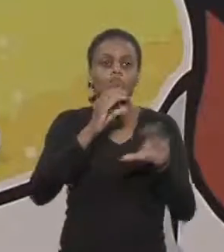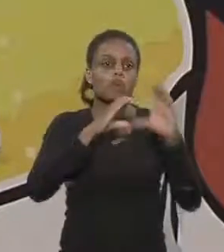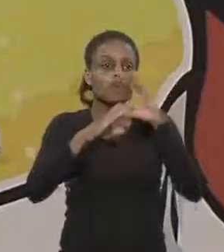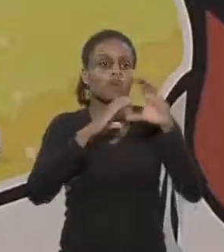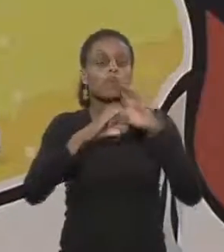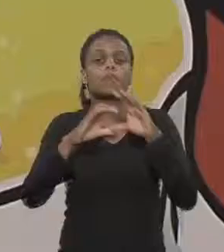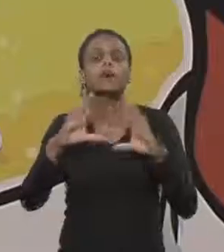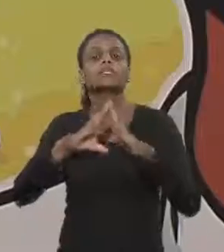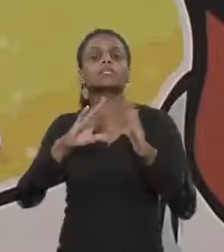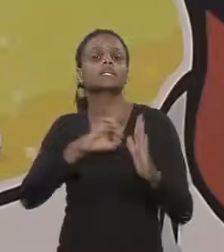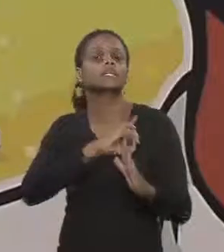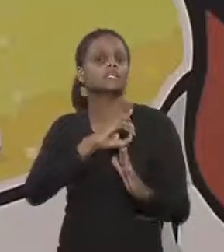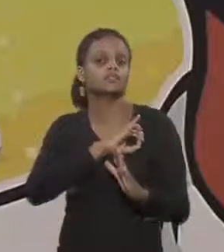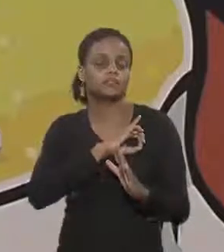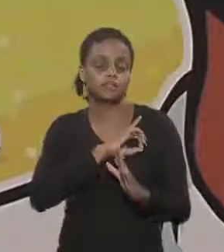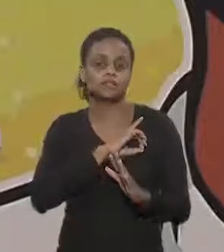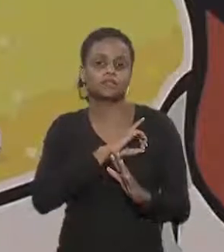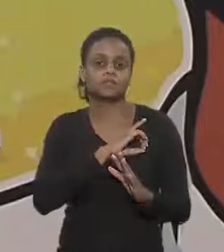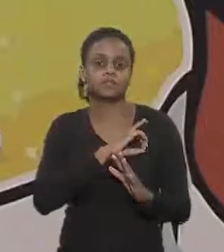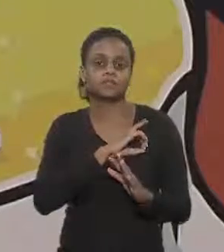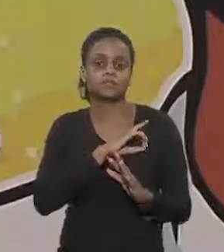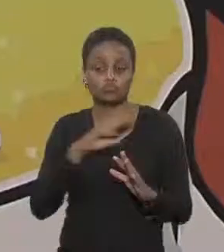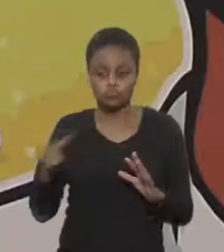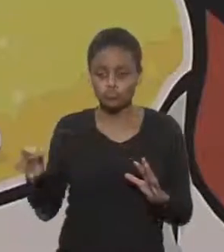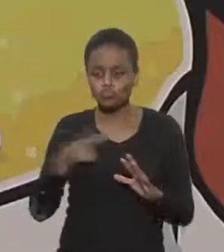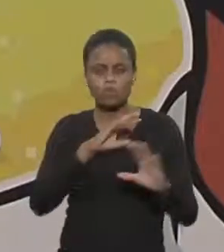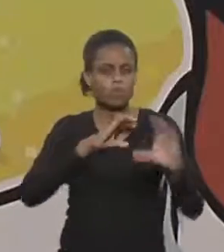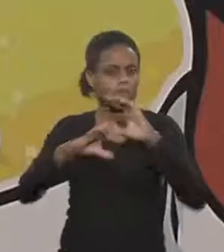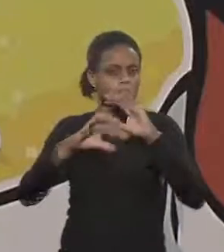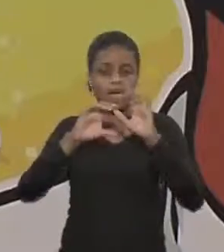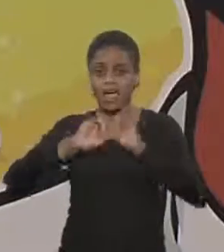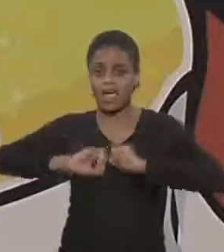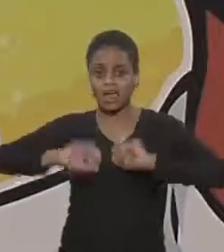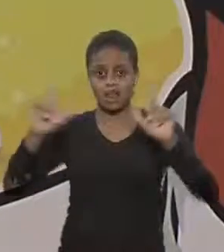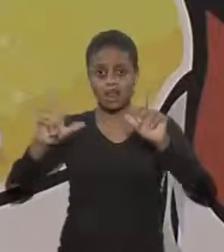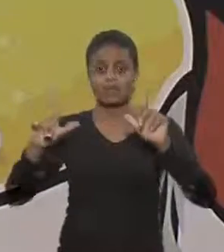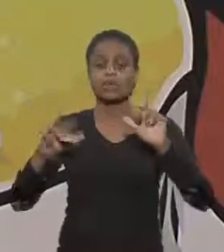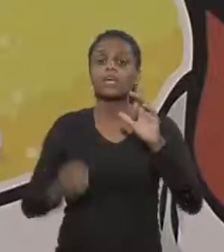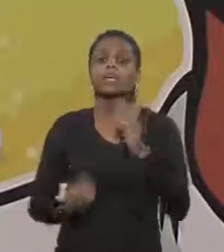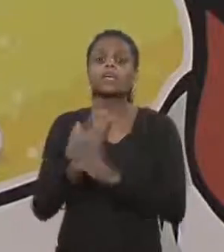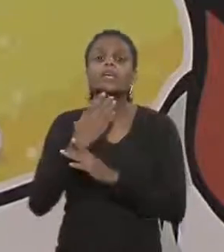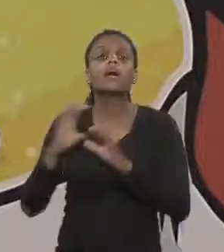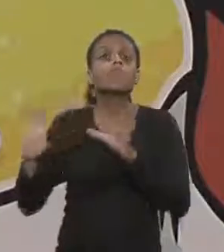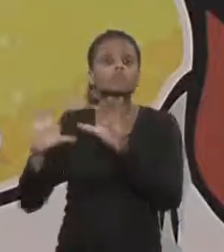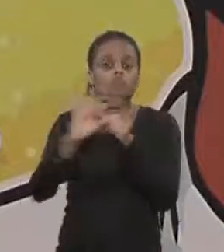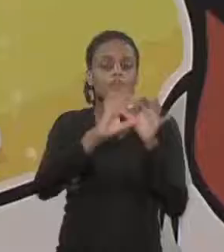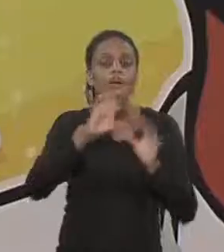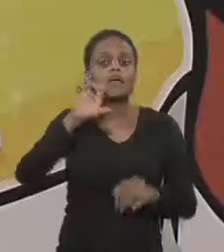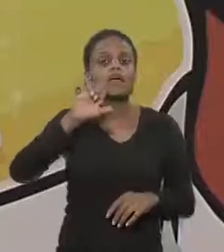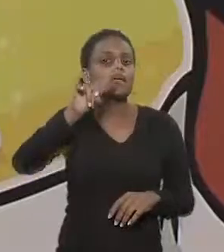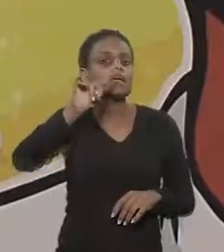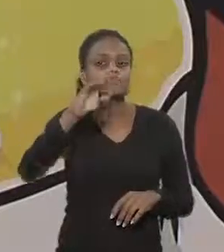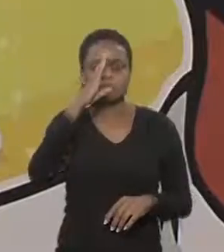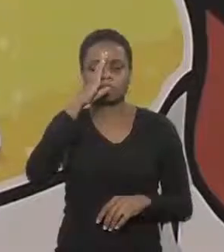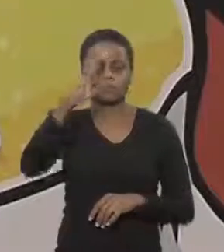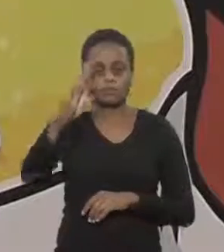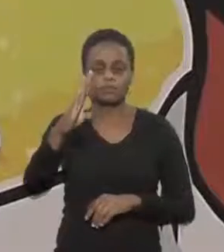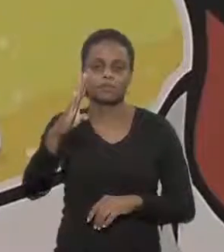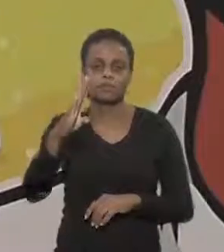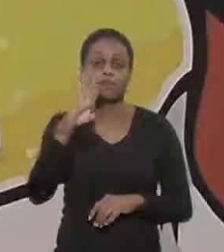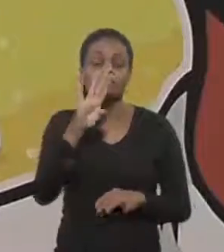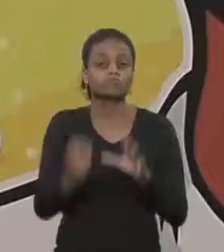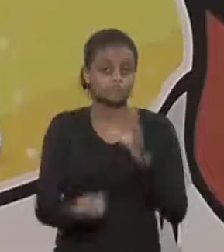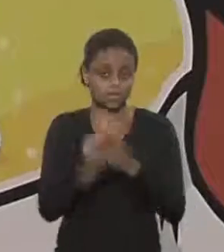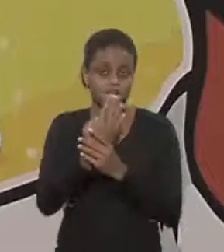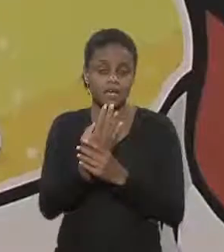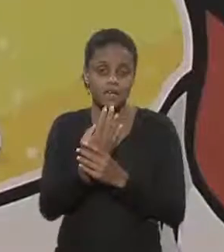pode falar, a delegacia fala diretamente com o juizado e se estabelece ali uma rede de prioridades. Mas